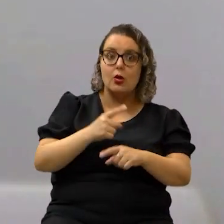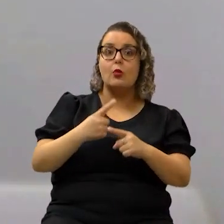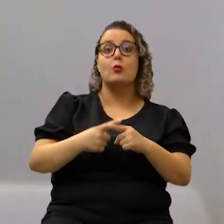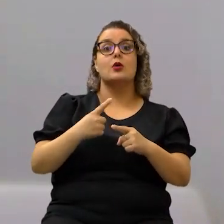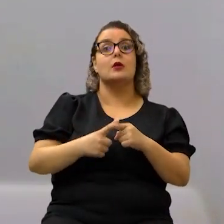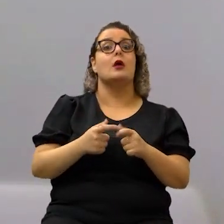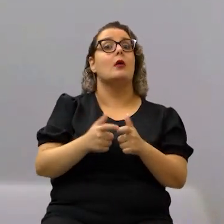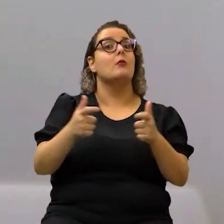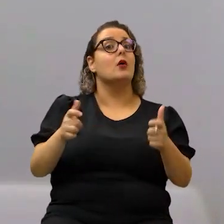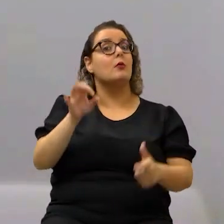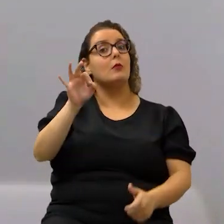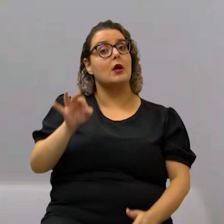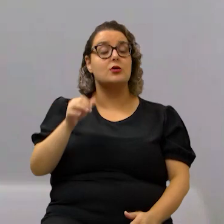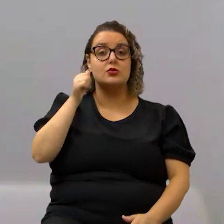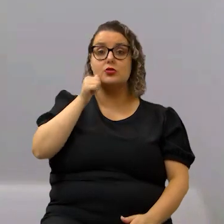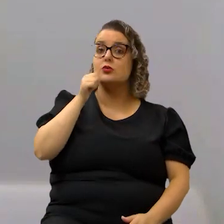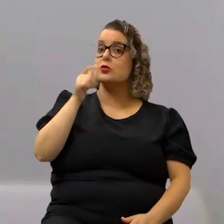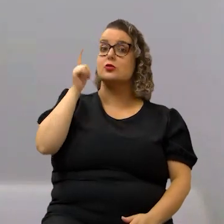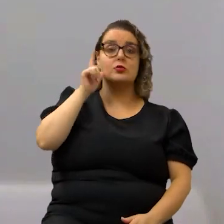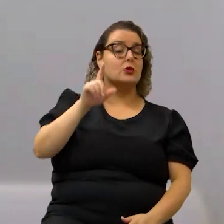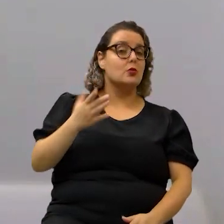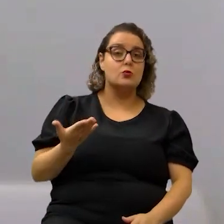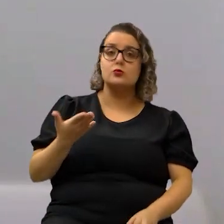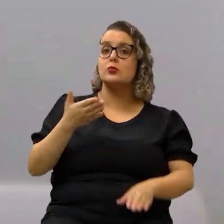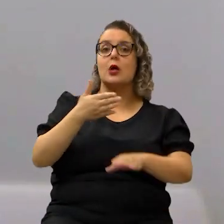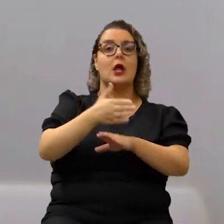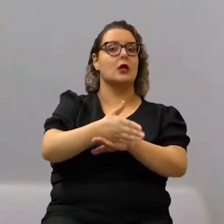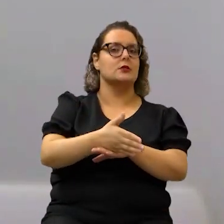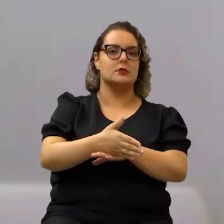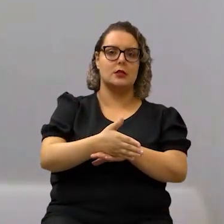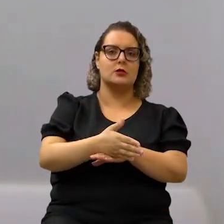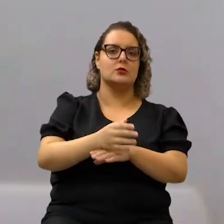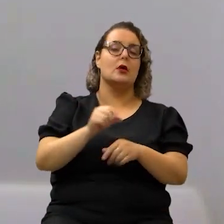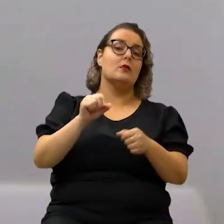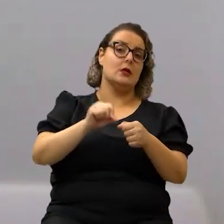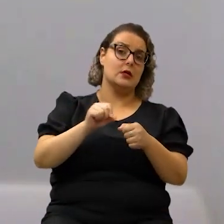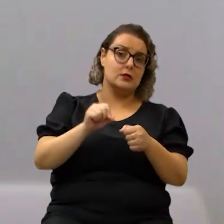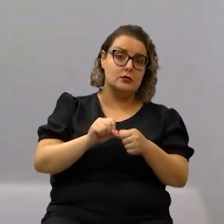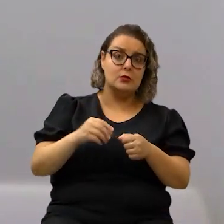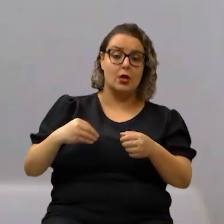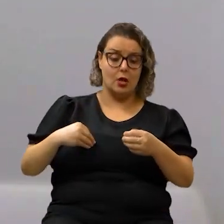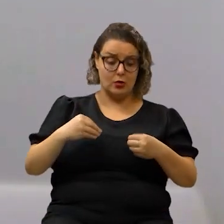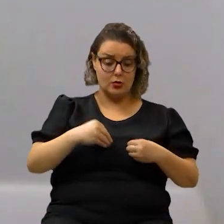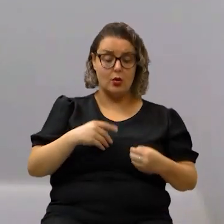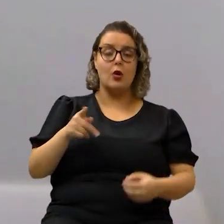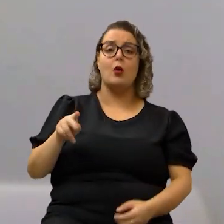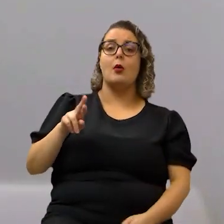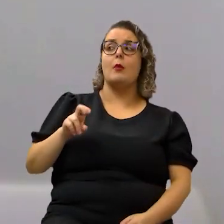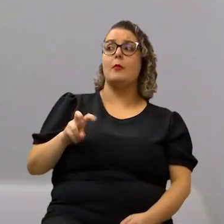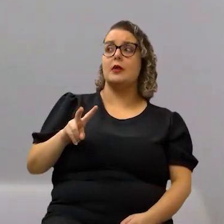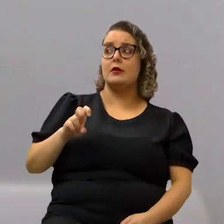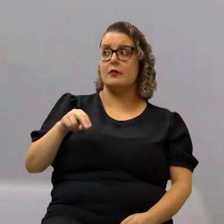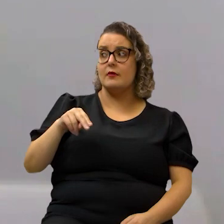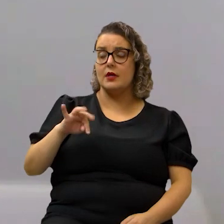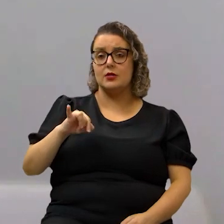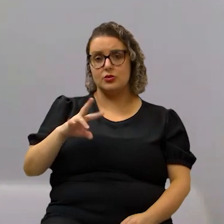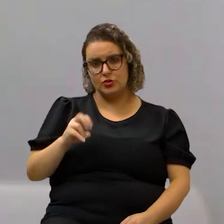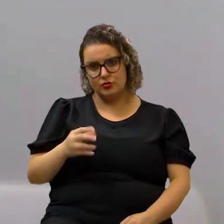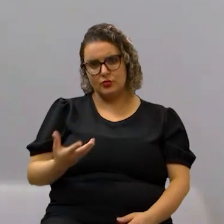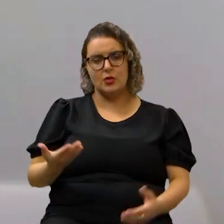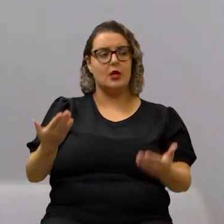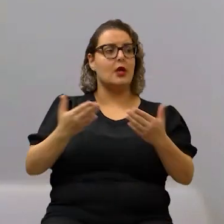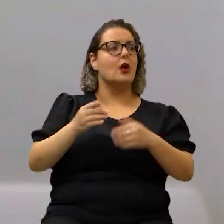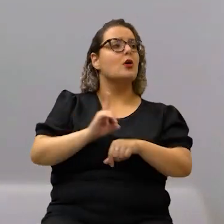mais tardiamente, porque a maior parte das mulheres não conseguiu, não teve acesso à realização dos seus exames